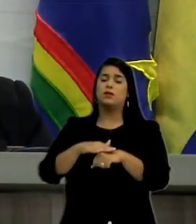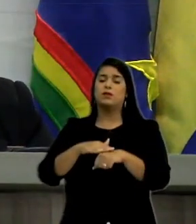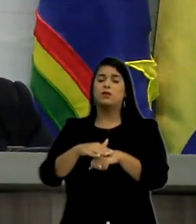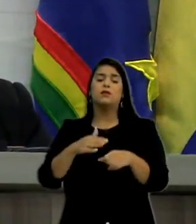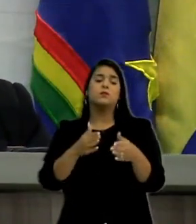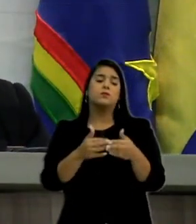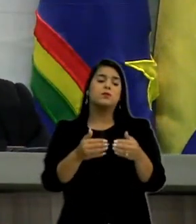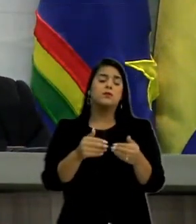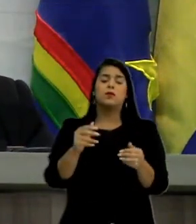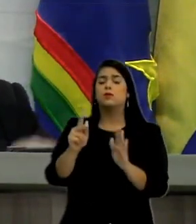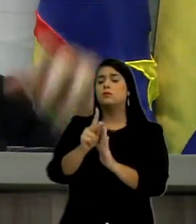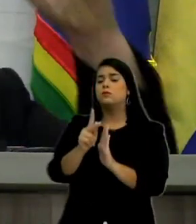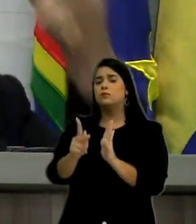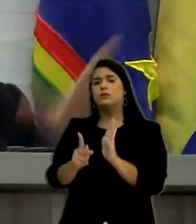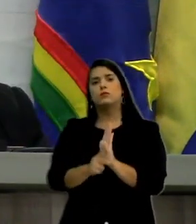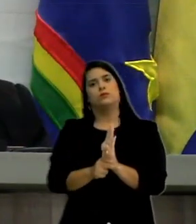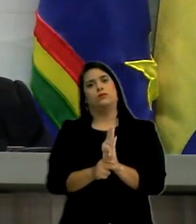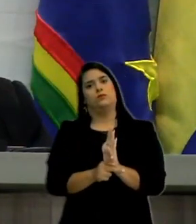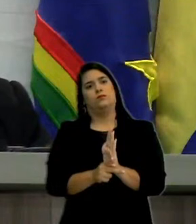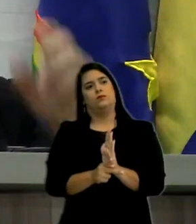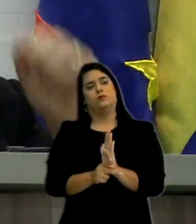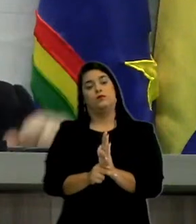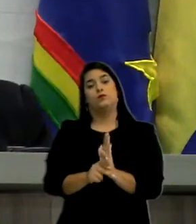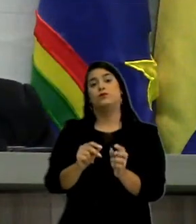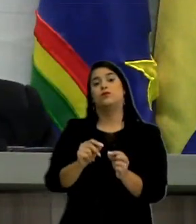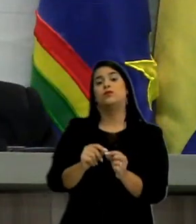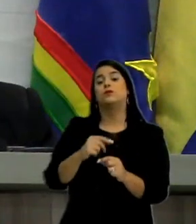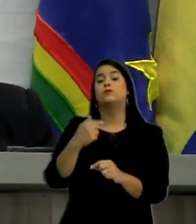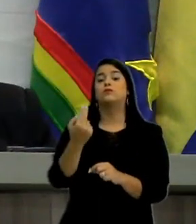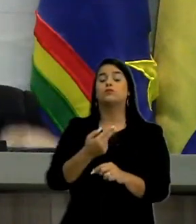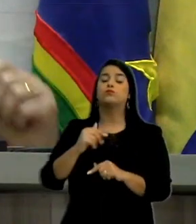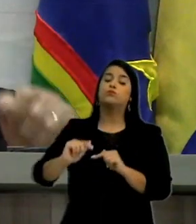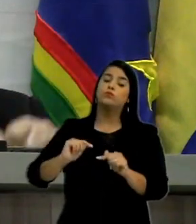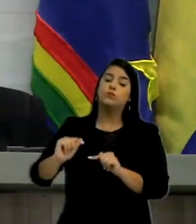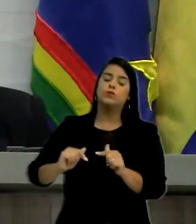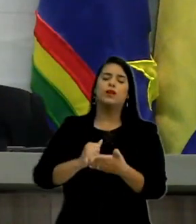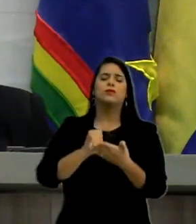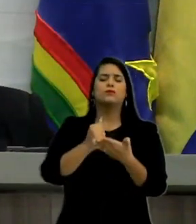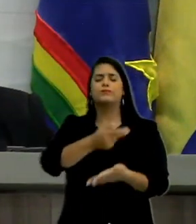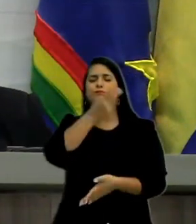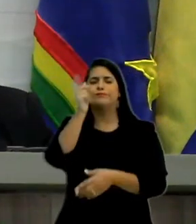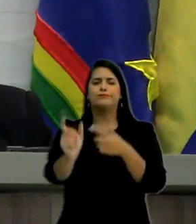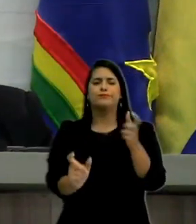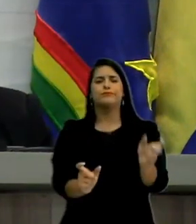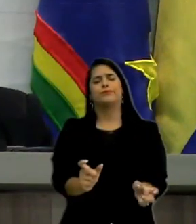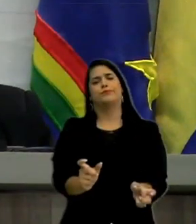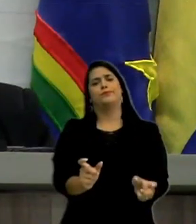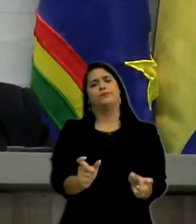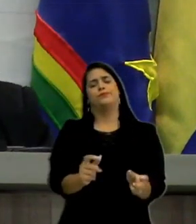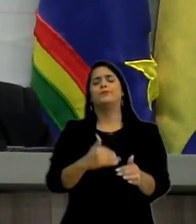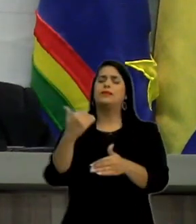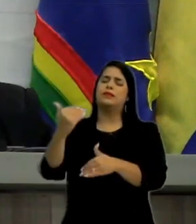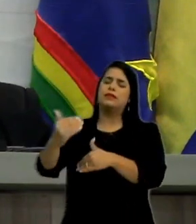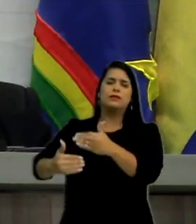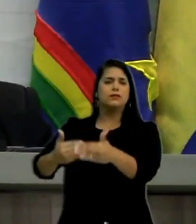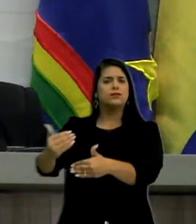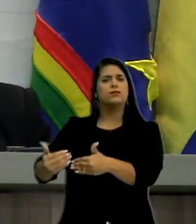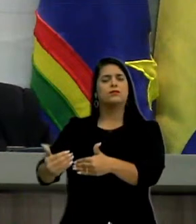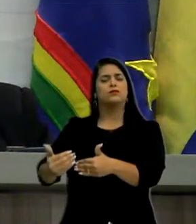requerimento, projeto, o que estamos fazendo, o nosso trabalho, ajudando as pessoas e caminhar.